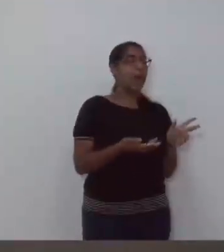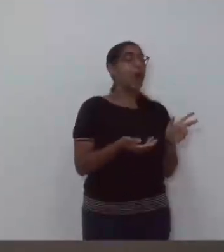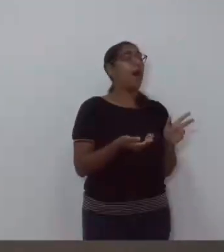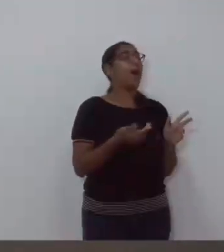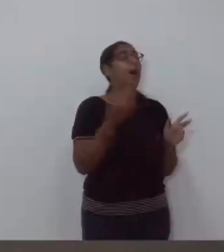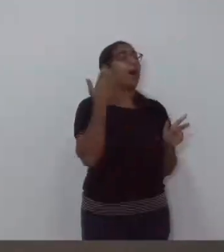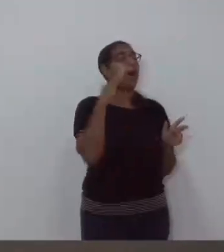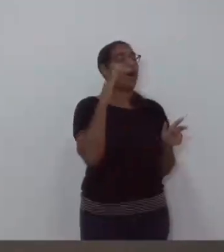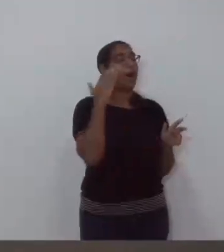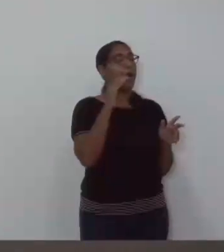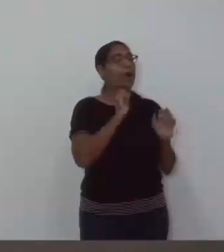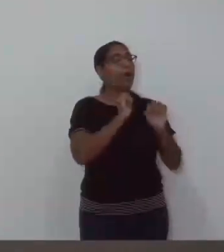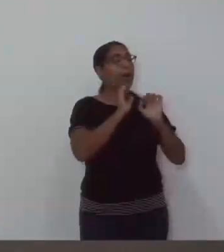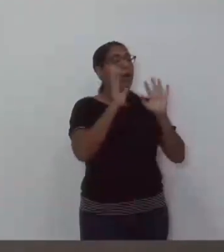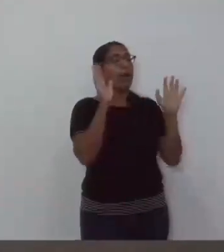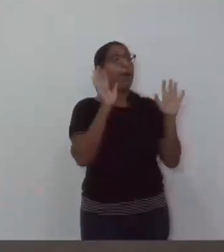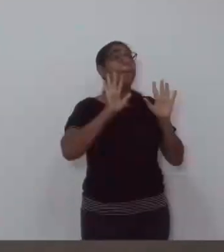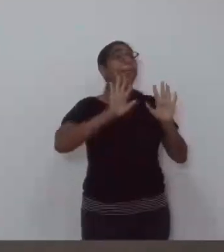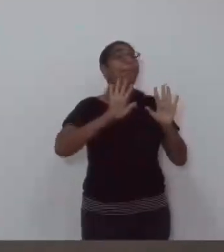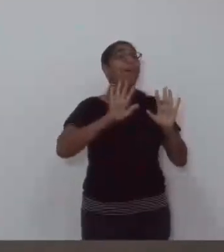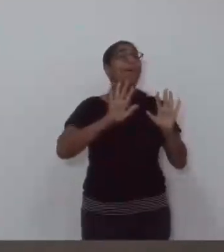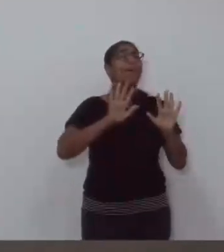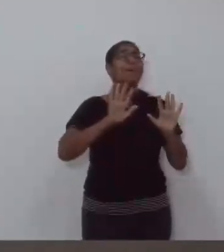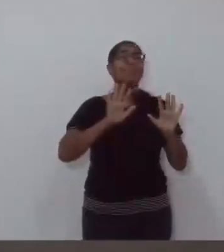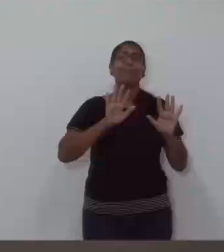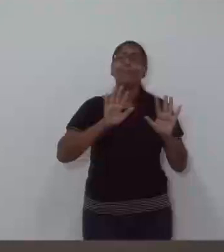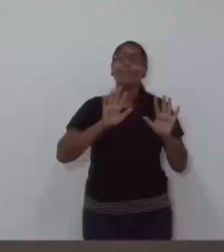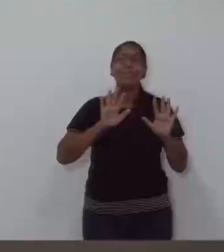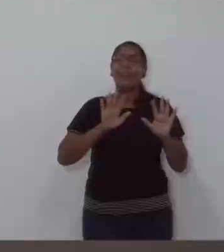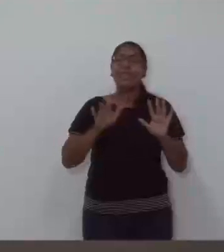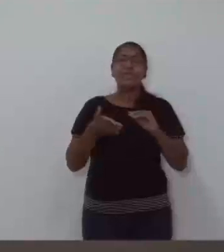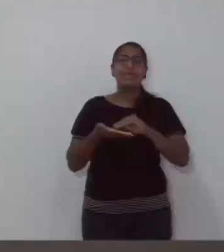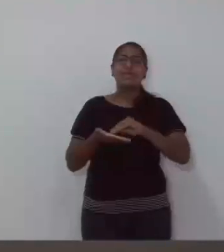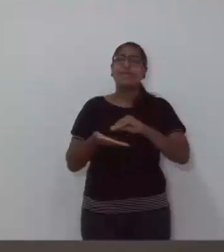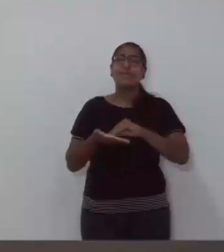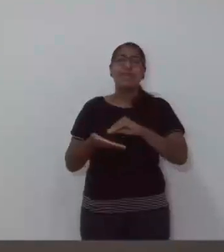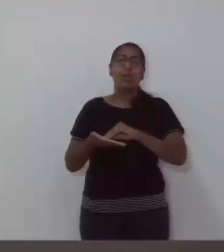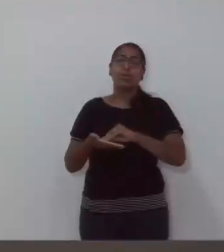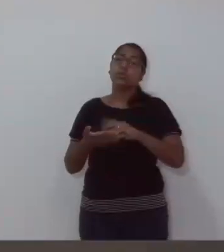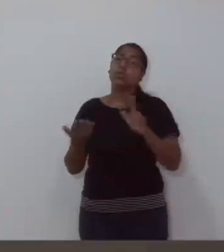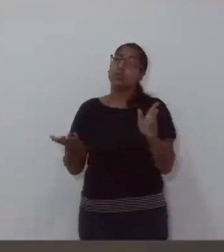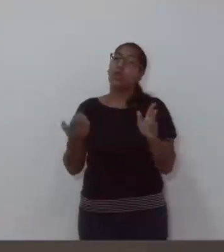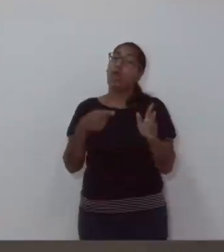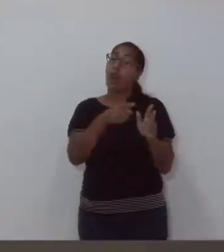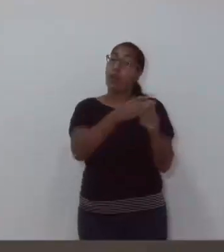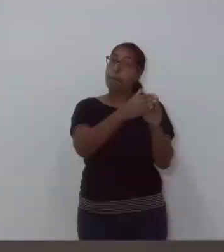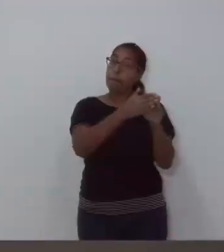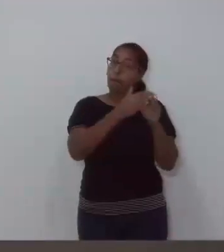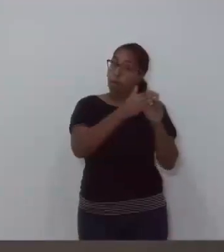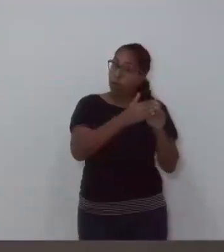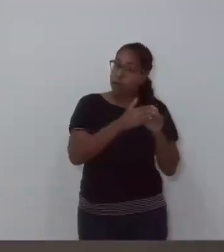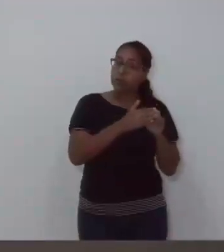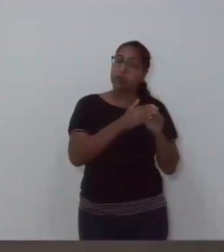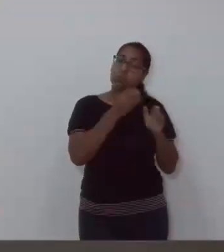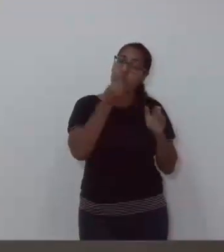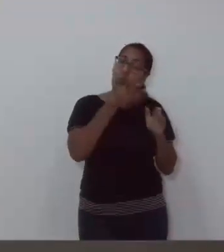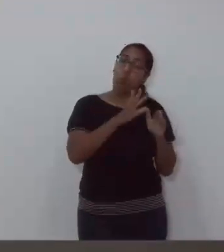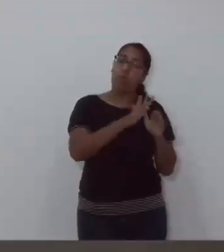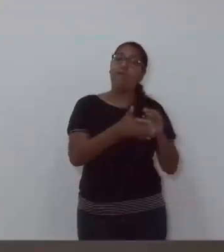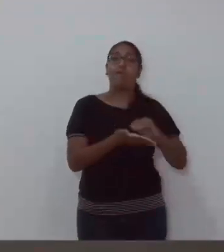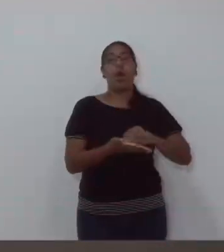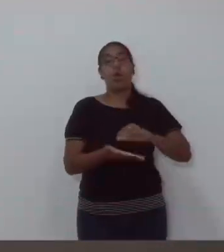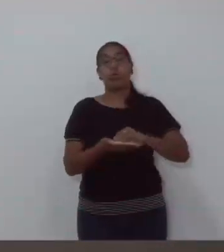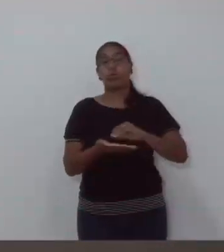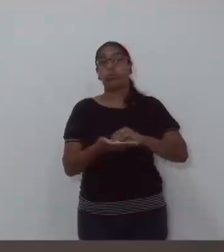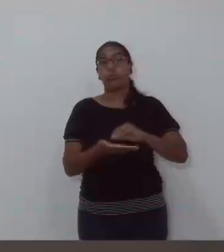cariações. Então, assim, eu vejo incompleto esse requerimento, não havendo nesta mesma